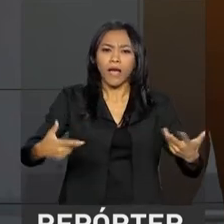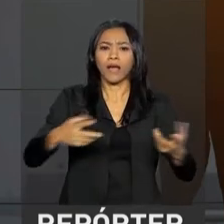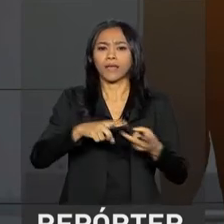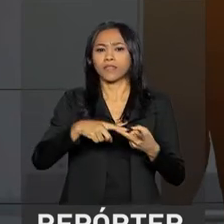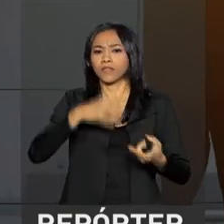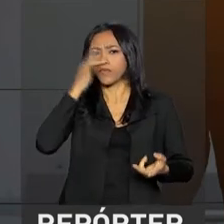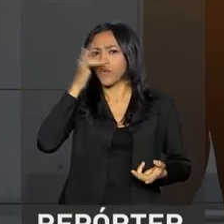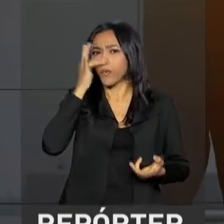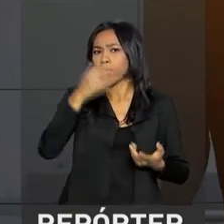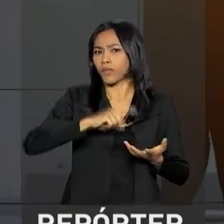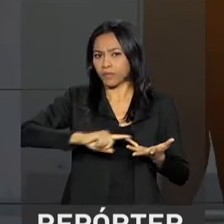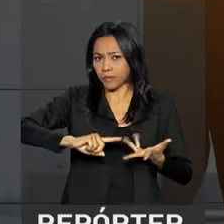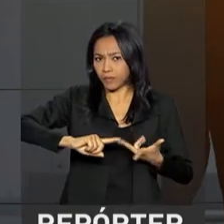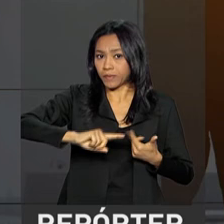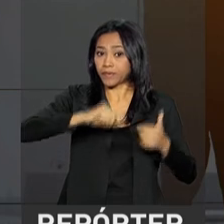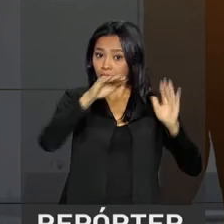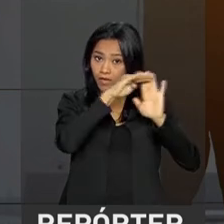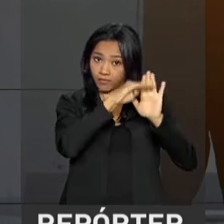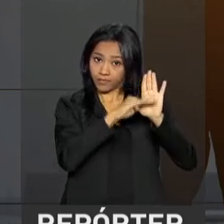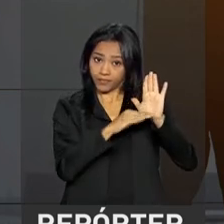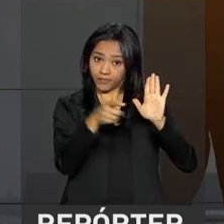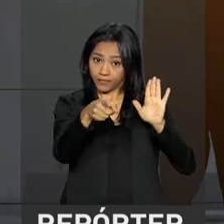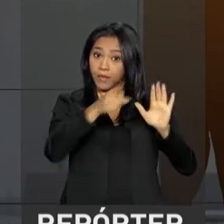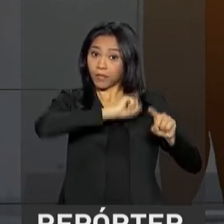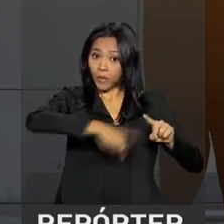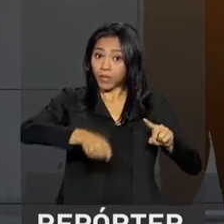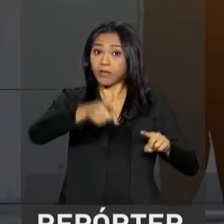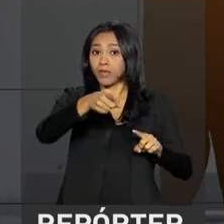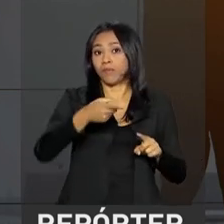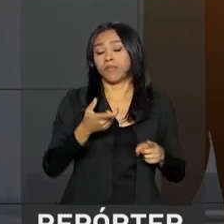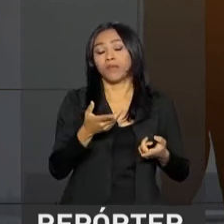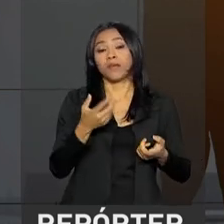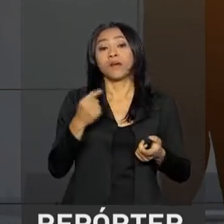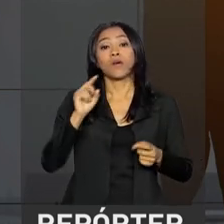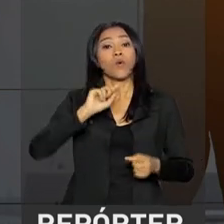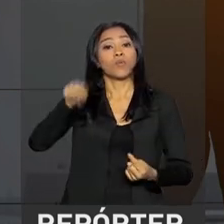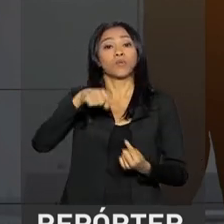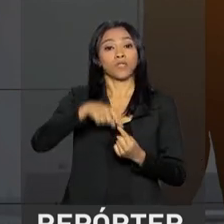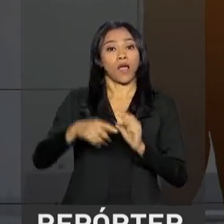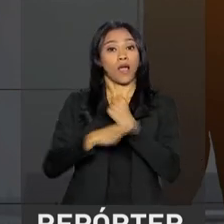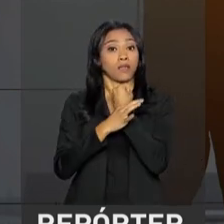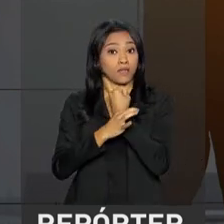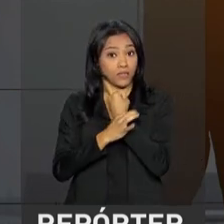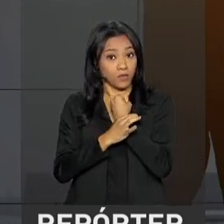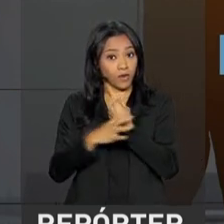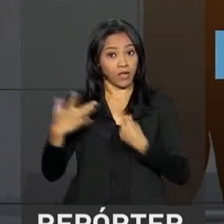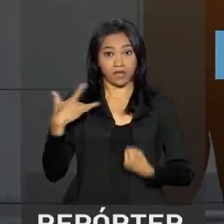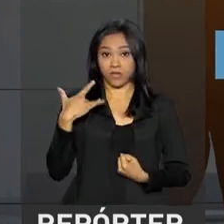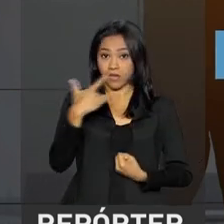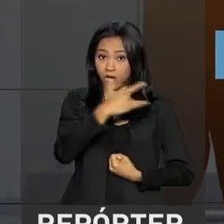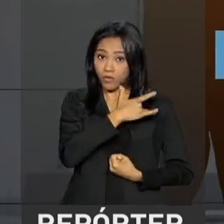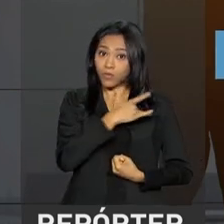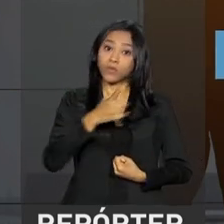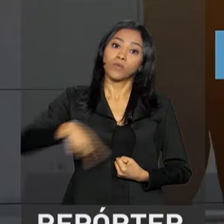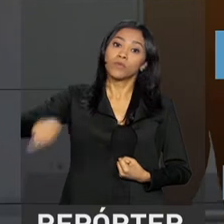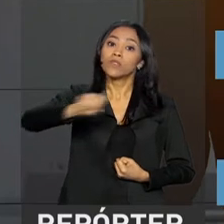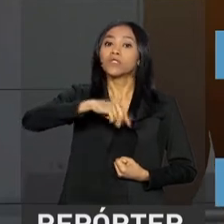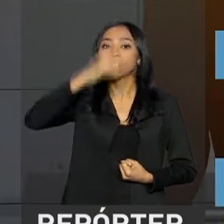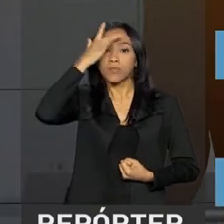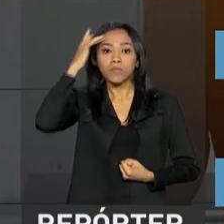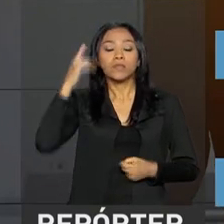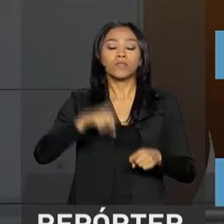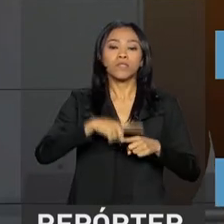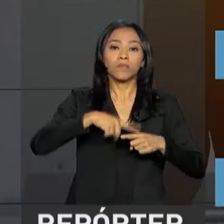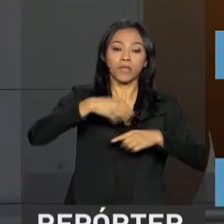autoridades vetam a entrada destes e de outros produtos para garantir a saúde das lavouras e da população e para